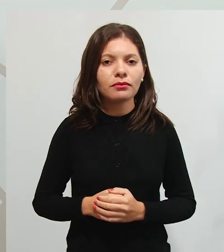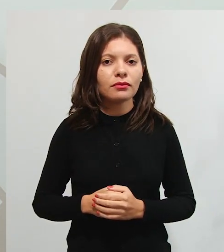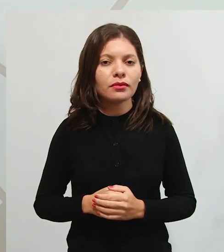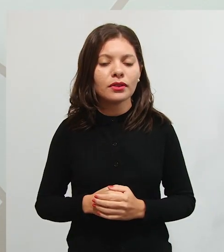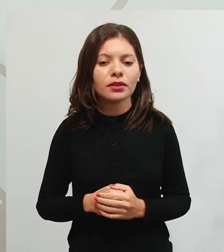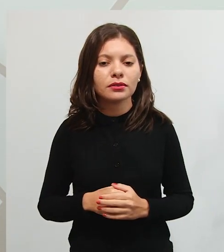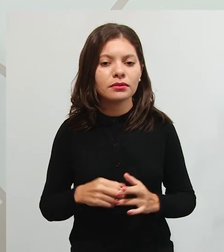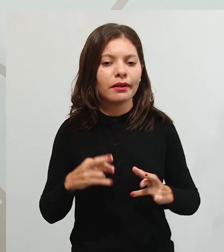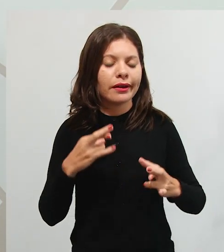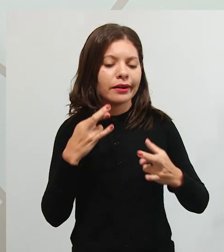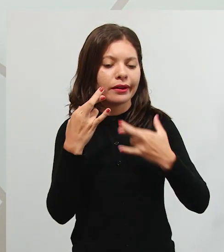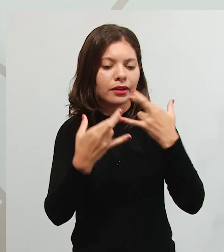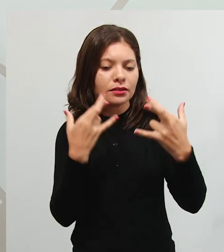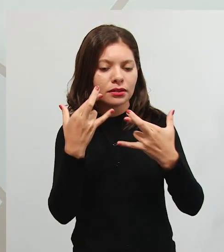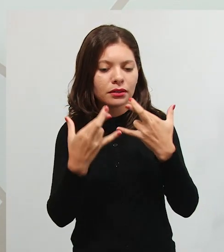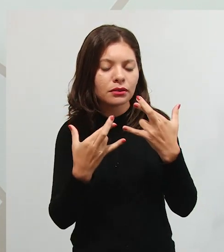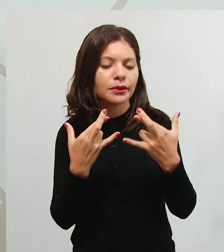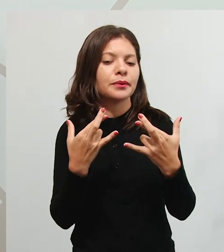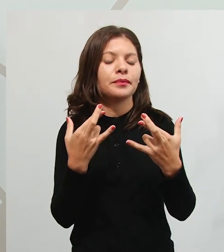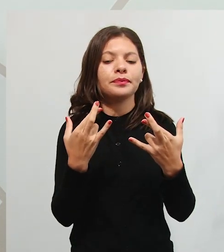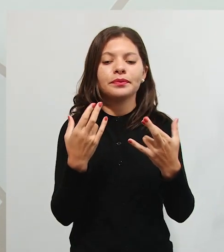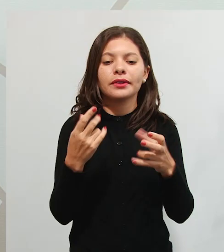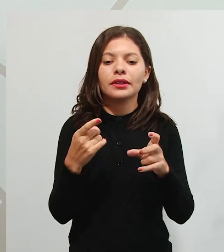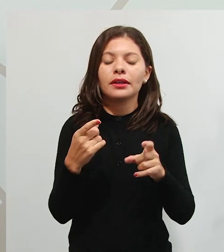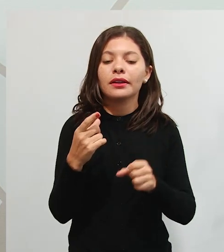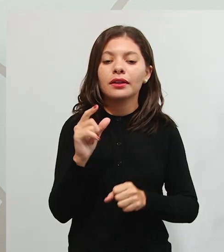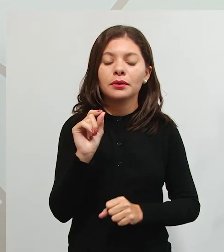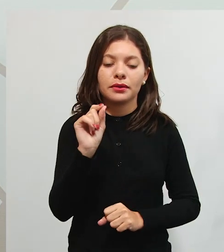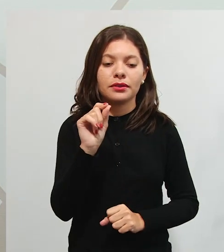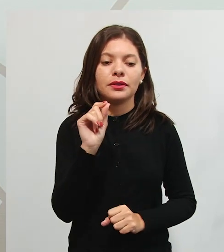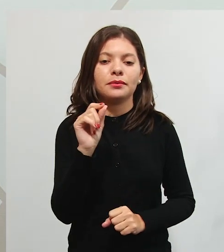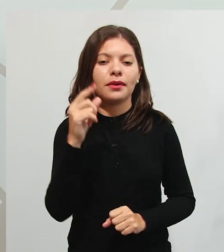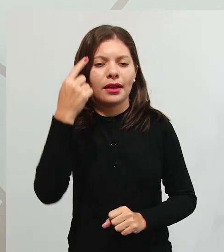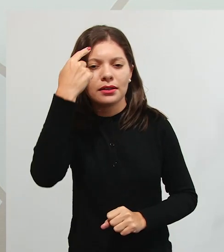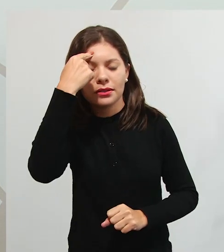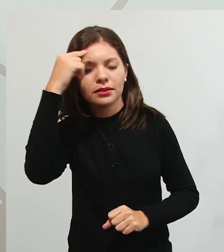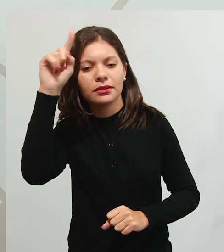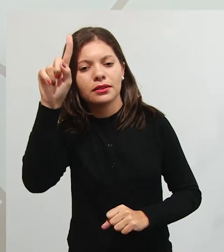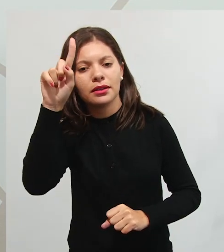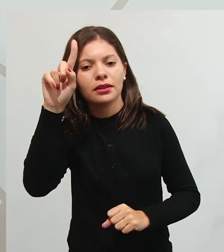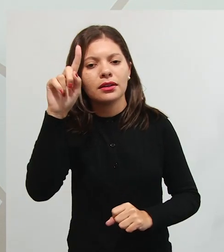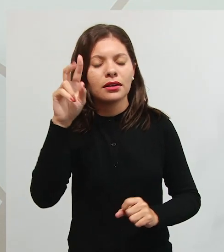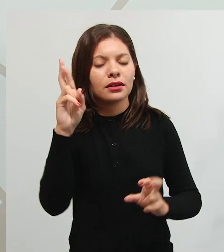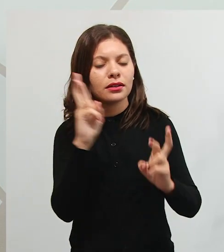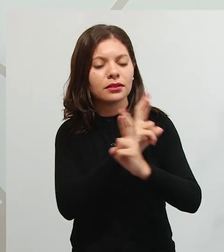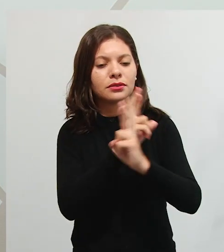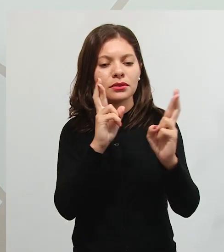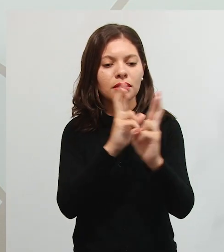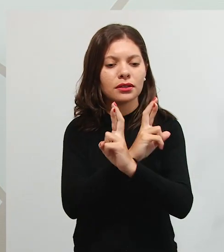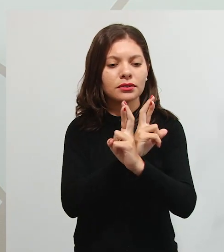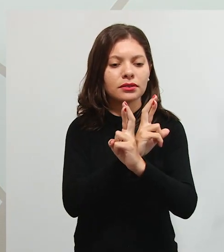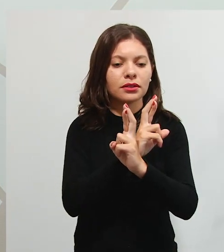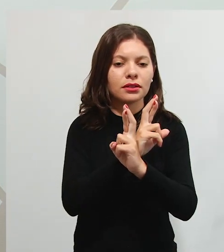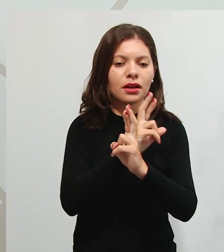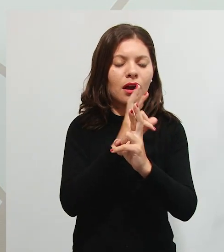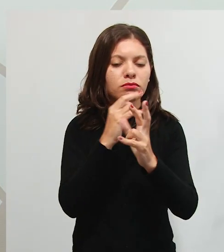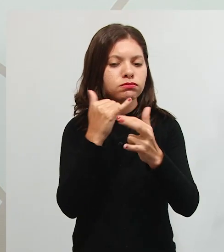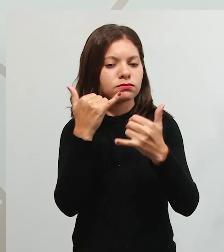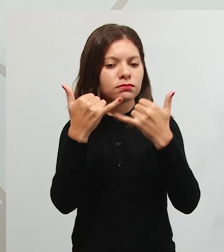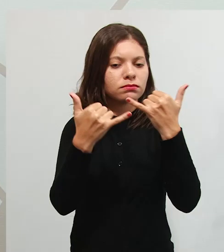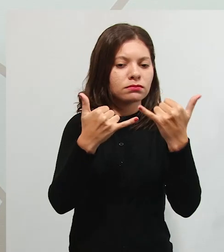a recreação, ela já vem com uma ideia mais relacionada